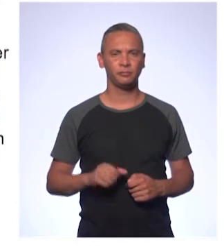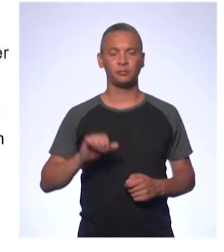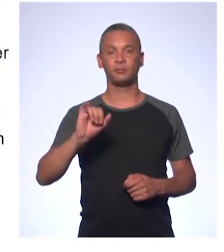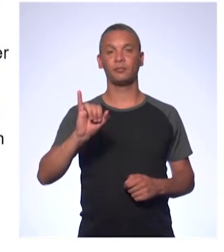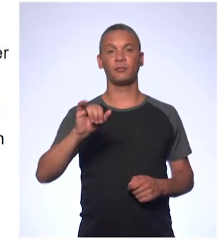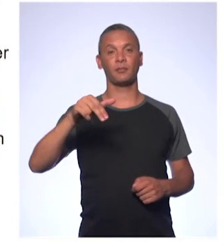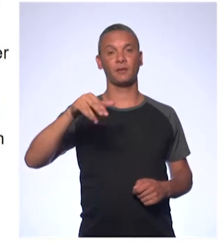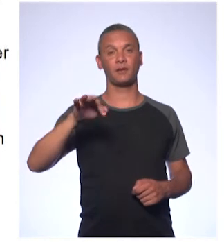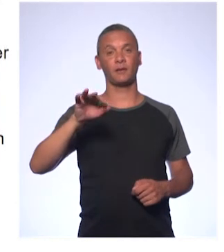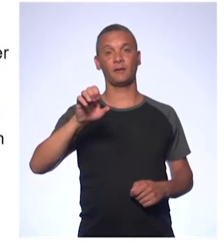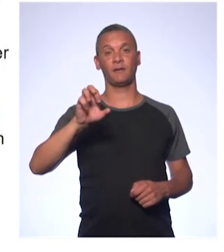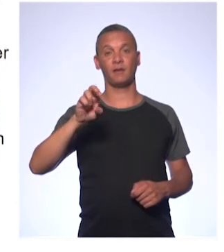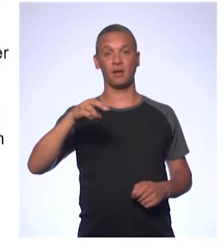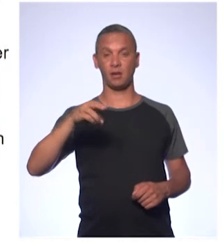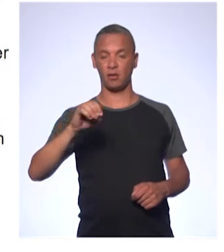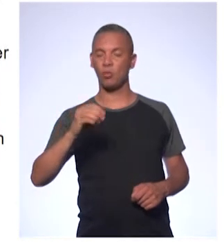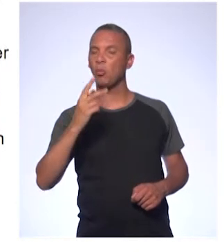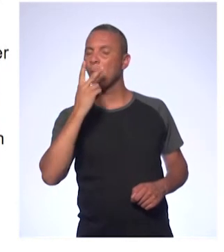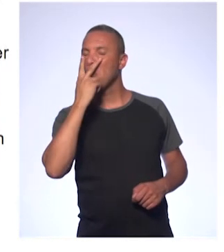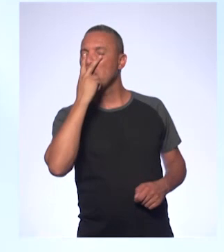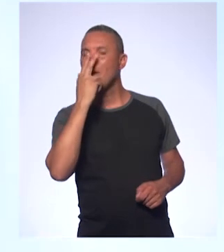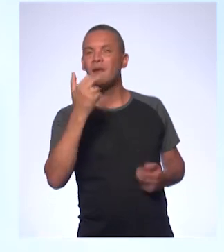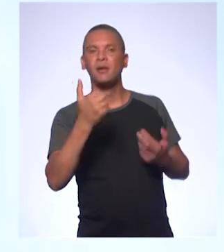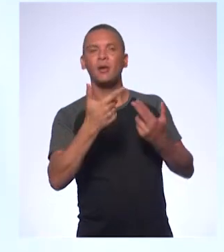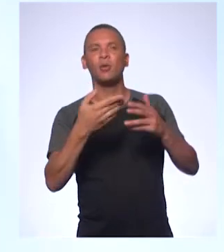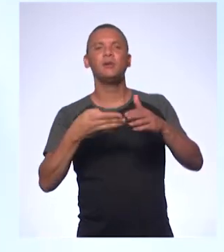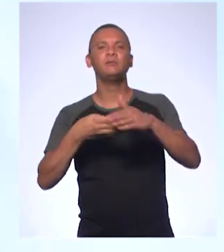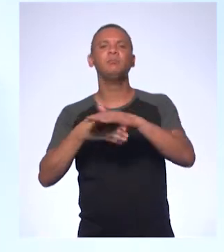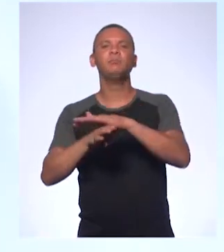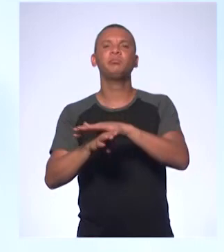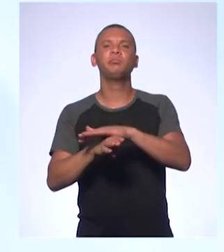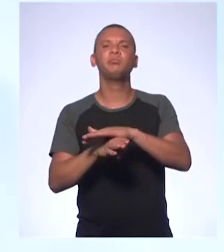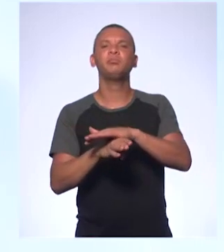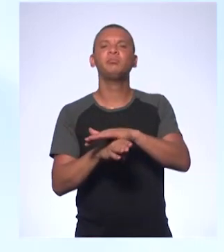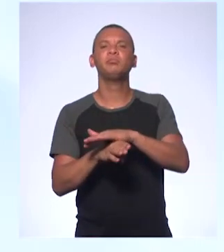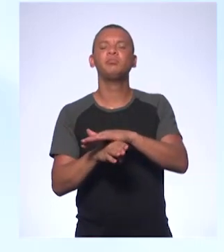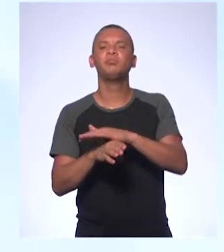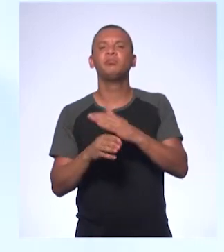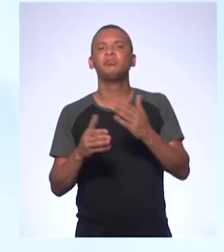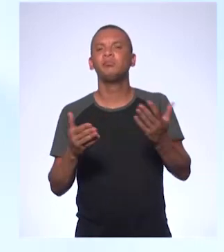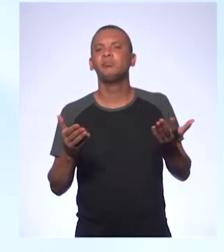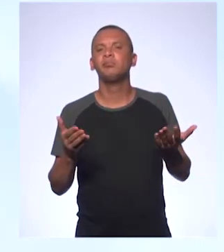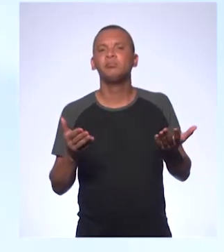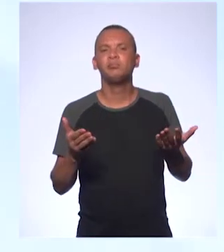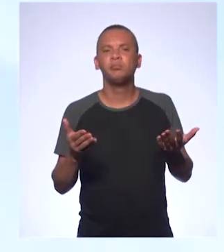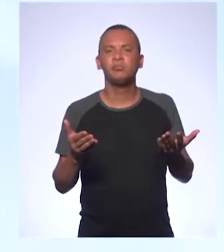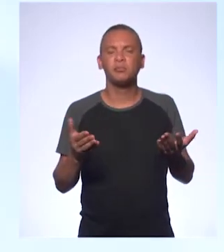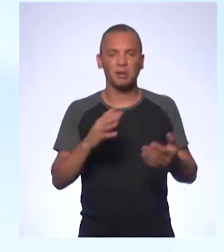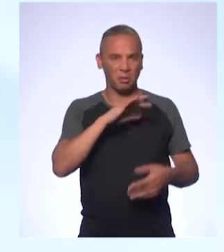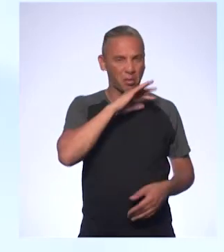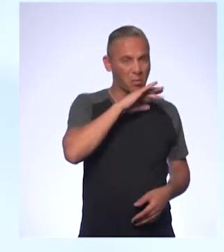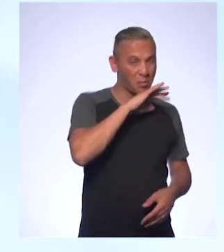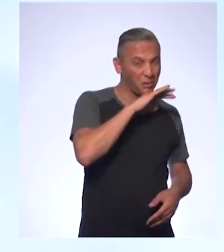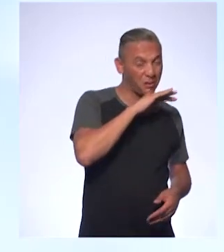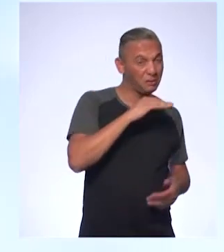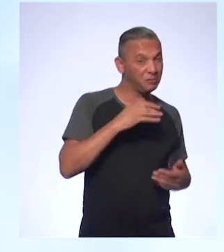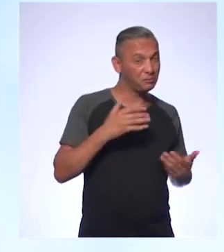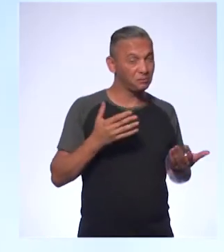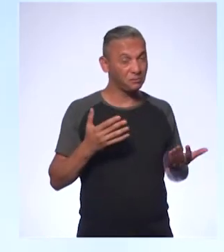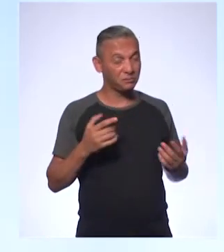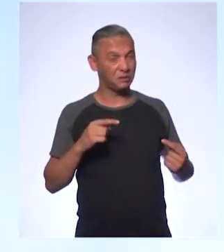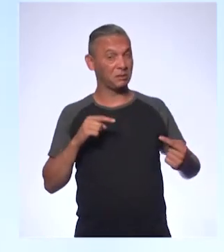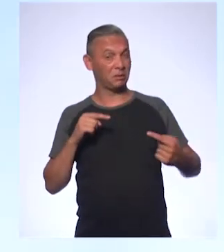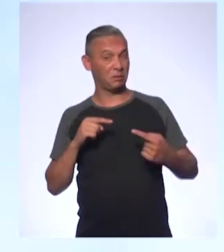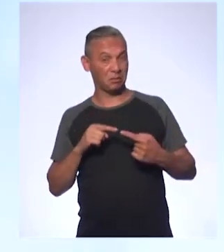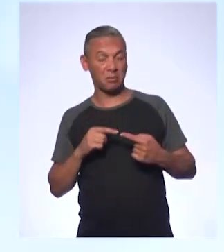Inferno como uma coisa que significa, eu poderia dizer, uma coisa ruim, não é? Sempre a gente associa